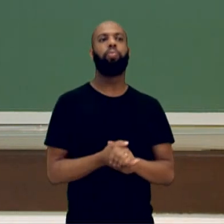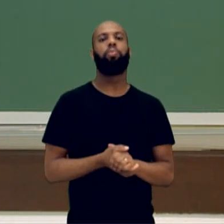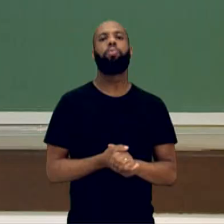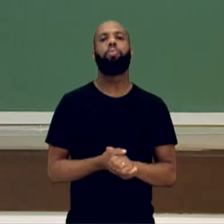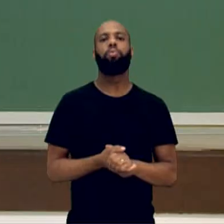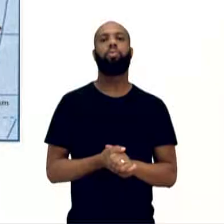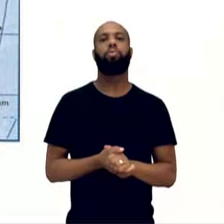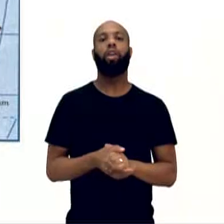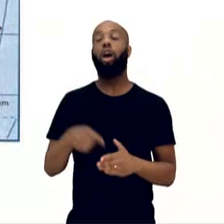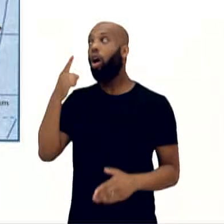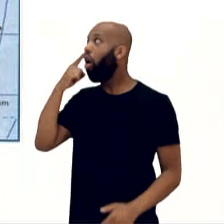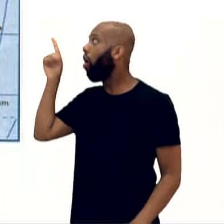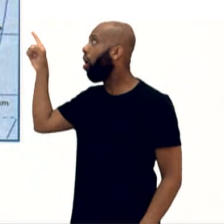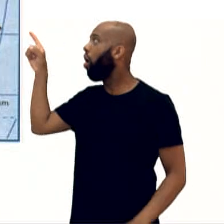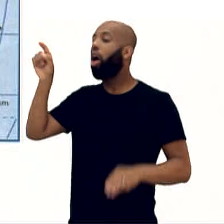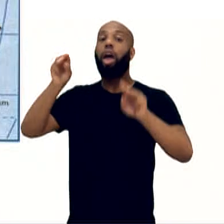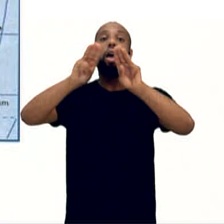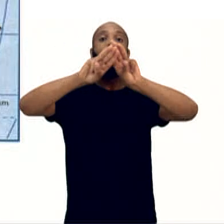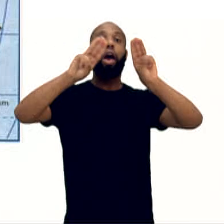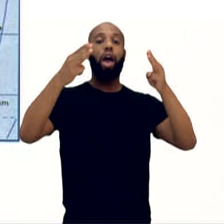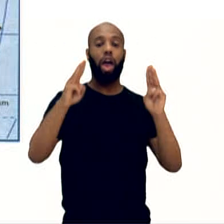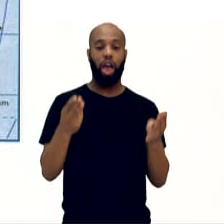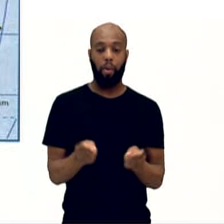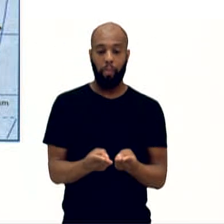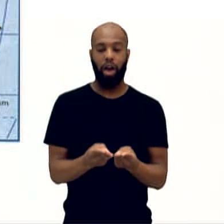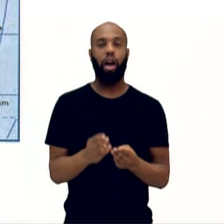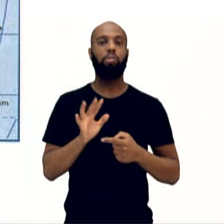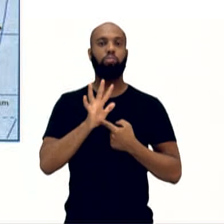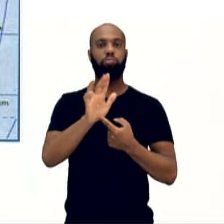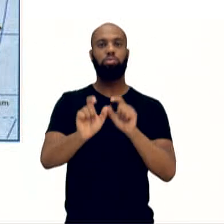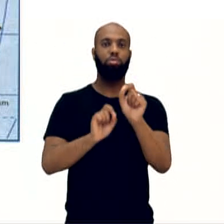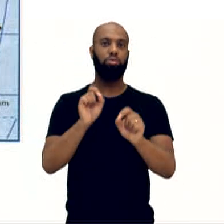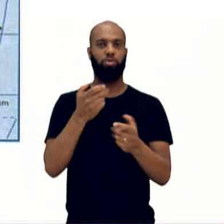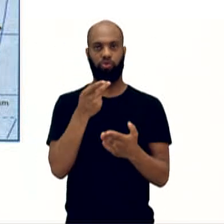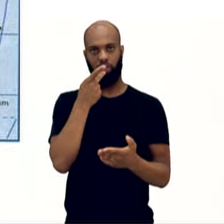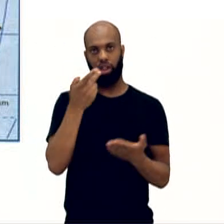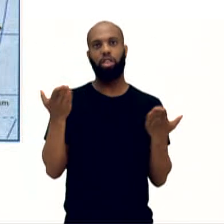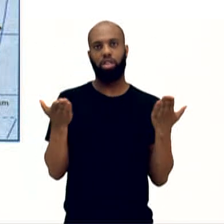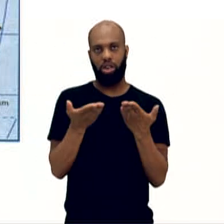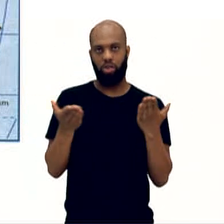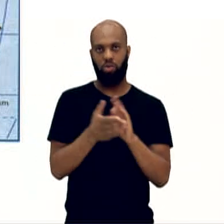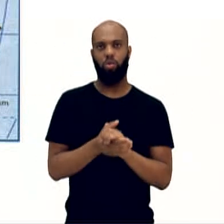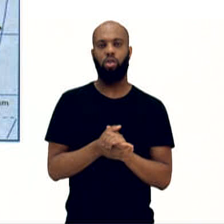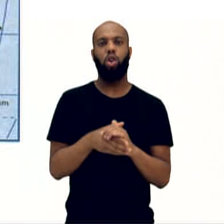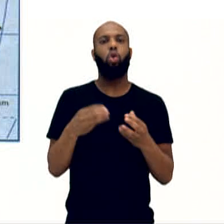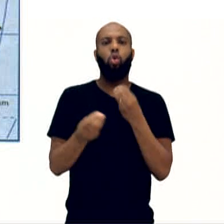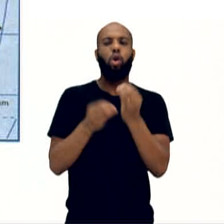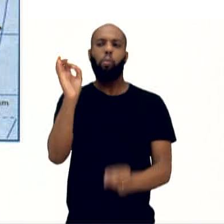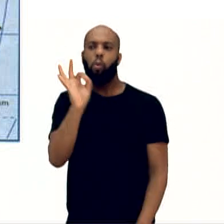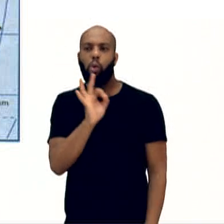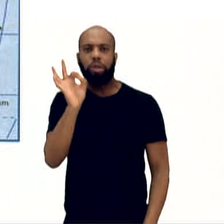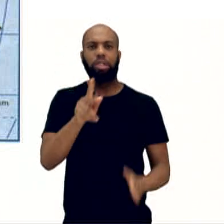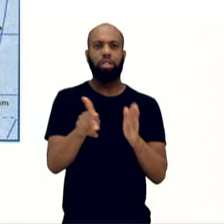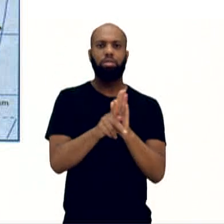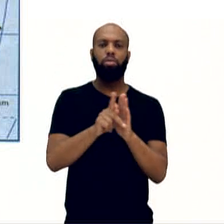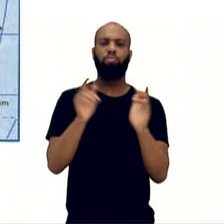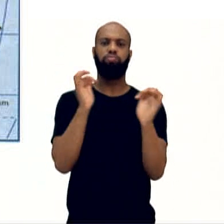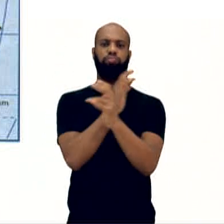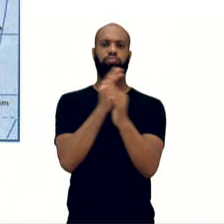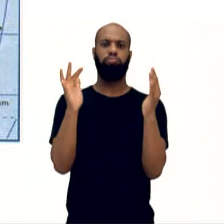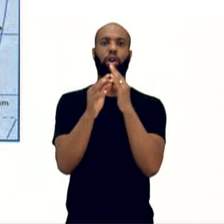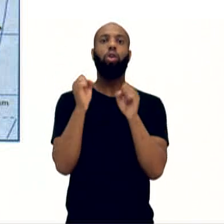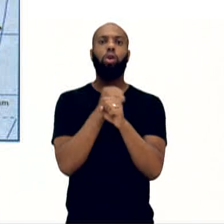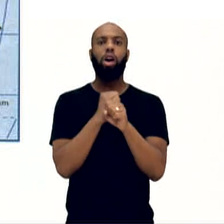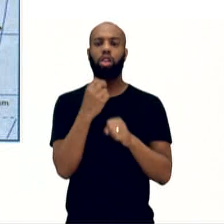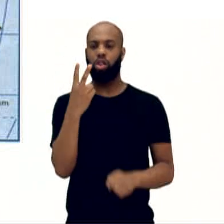eu trouxe um mapa aqui para a gente dar uma ilustrada no que nós estamos falando sobre as taxas de urbanização em 2012.